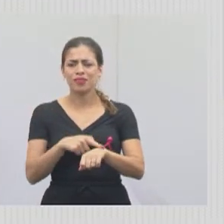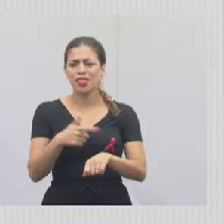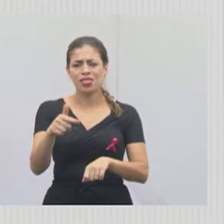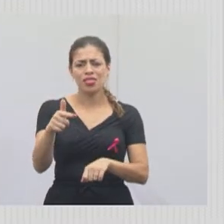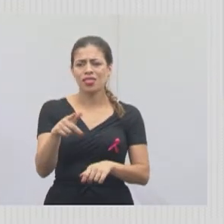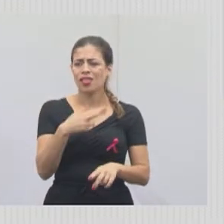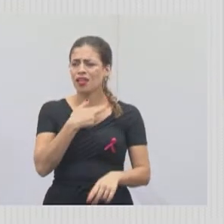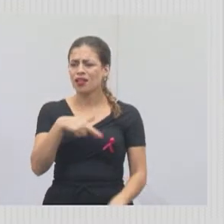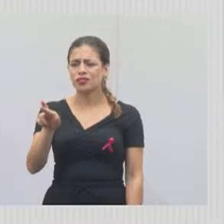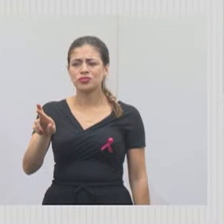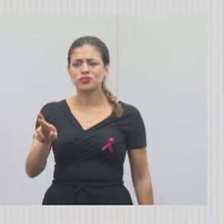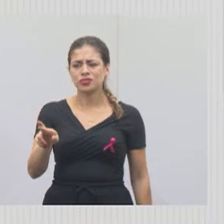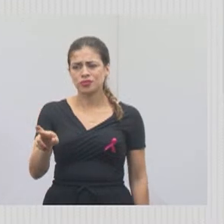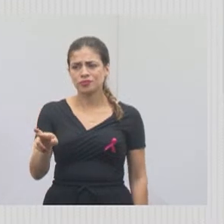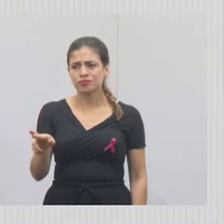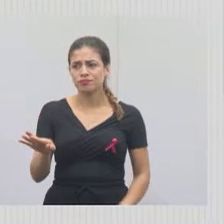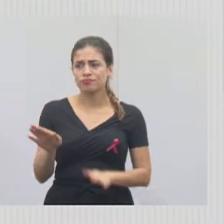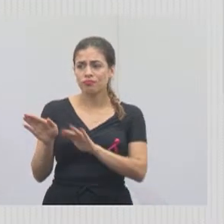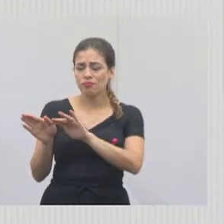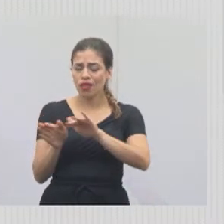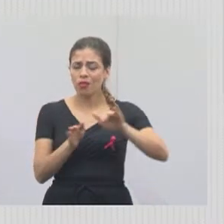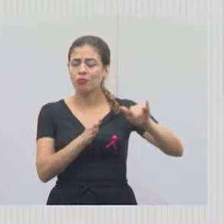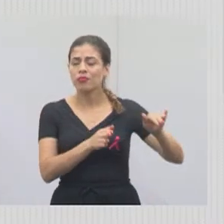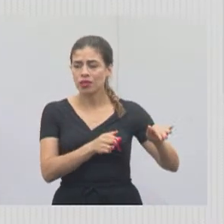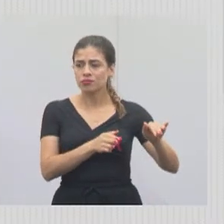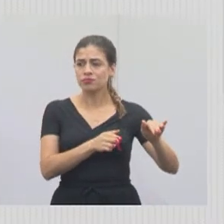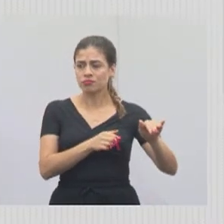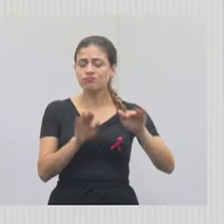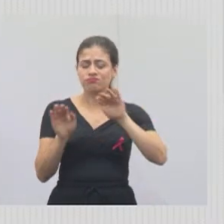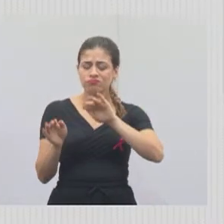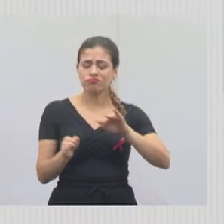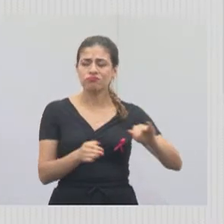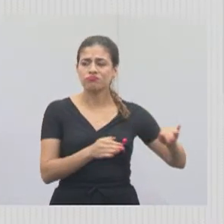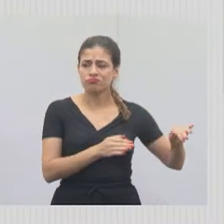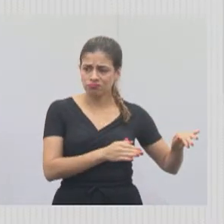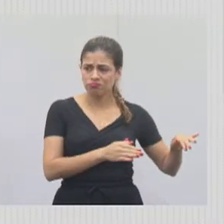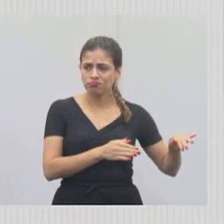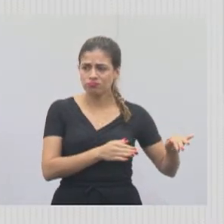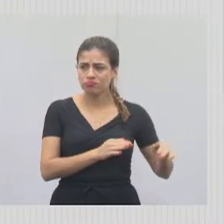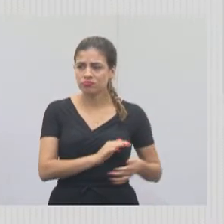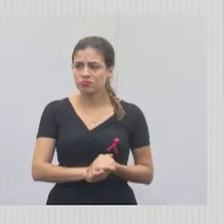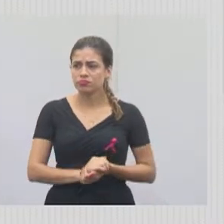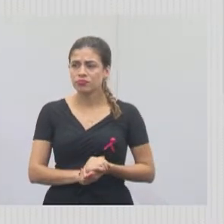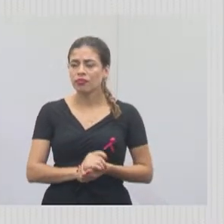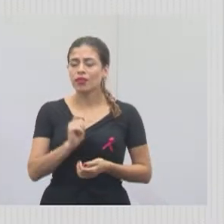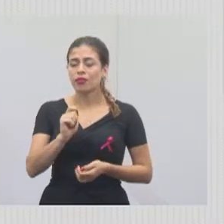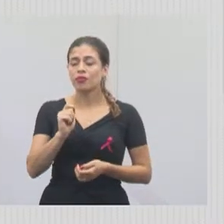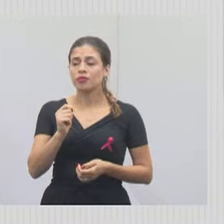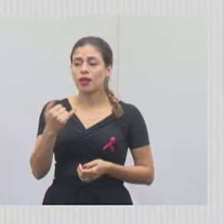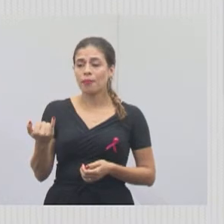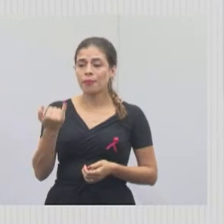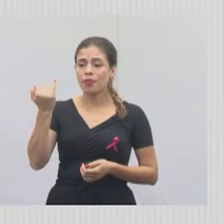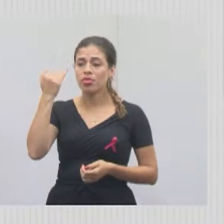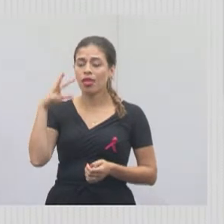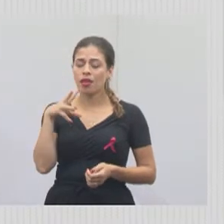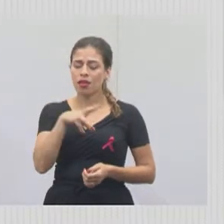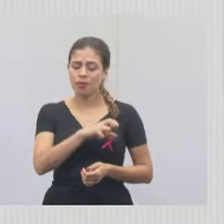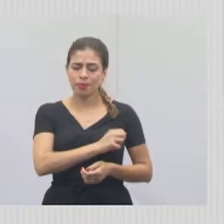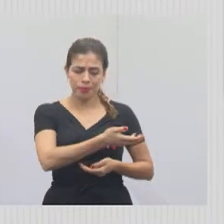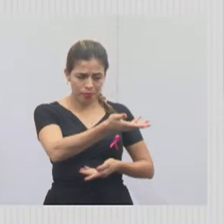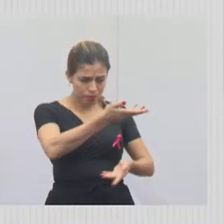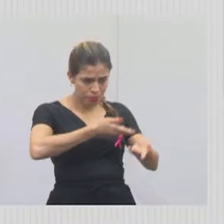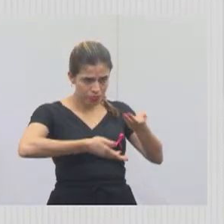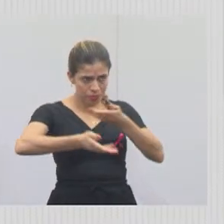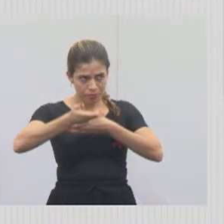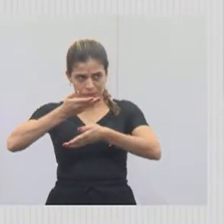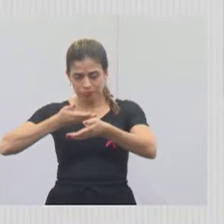Nessa hora, a religião ela fica de lado. Fica de lado a religião e o que prevalece é o amor ao